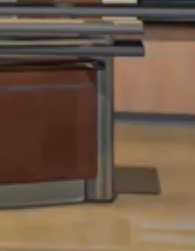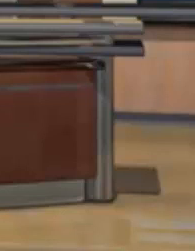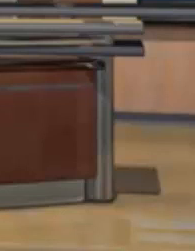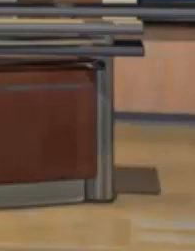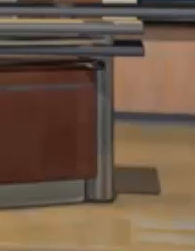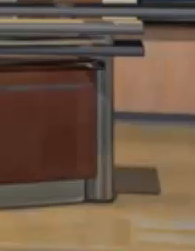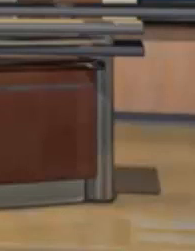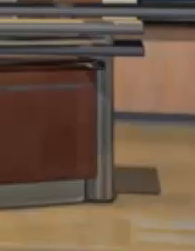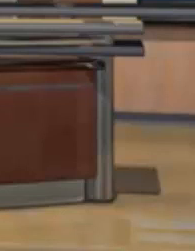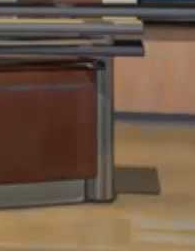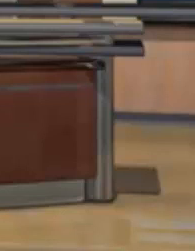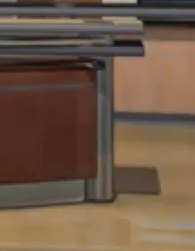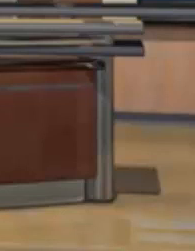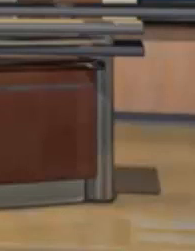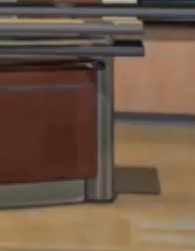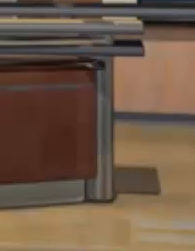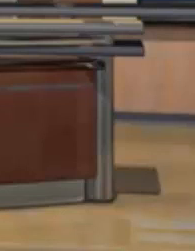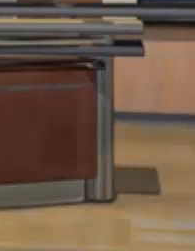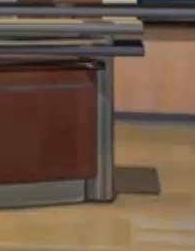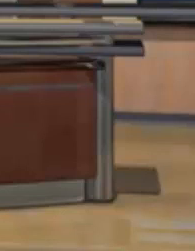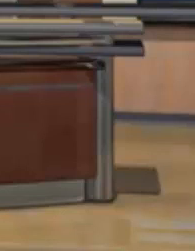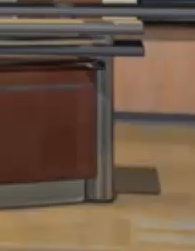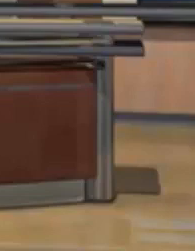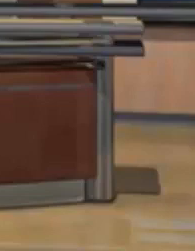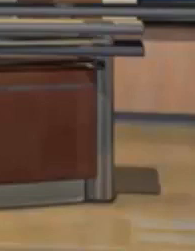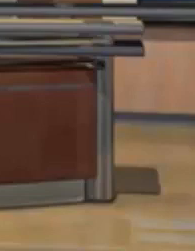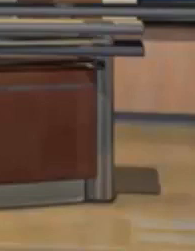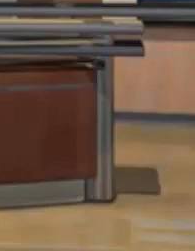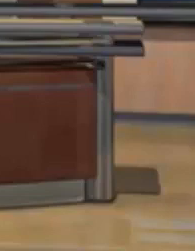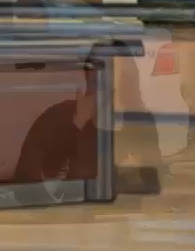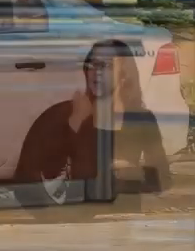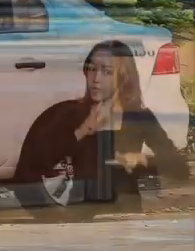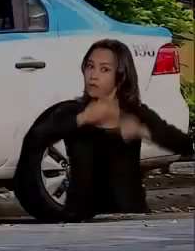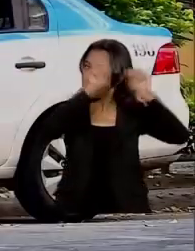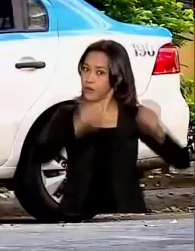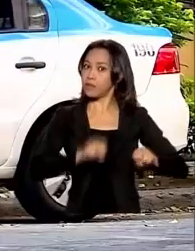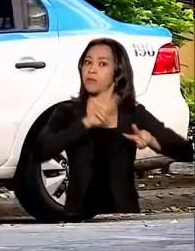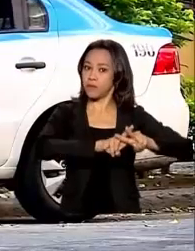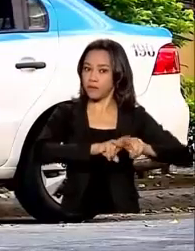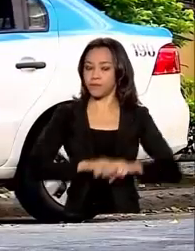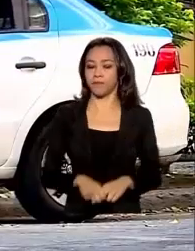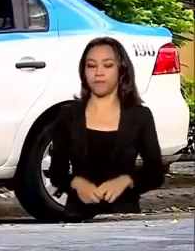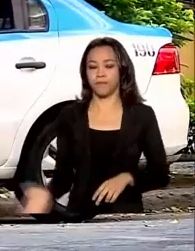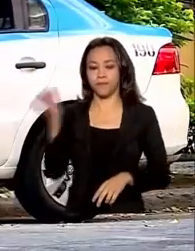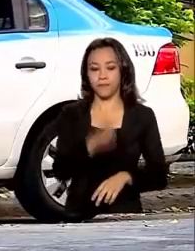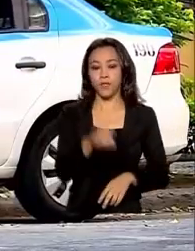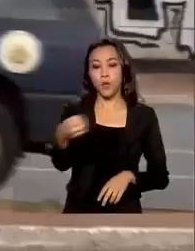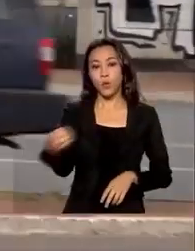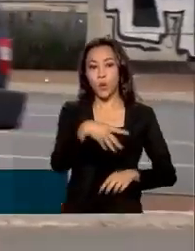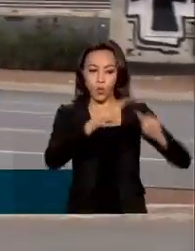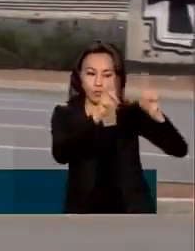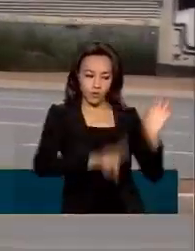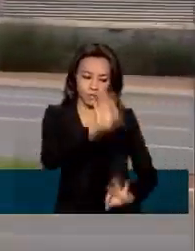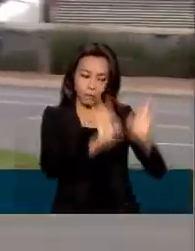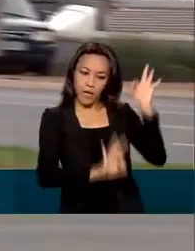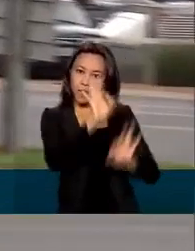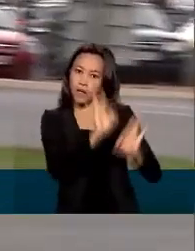Da taxa nacional de furto e roubo de veículos E melhorias no sistema prisional O novo Plano Nacional de